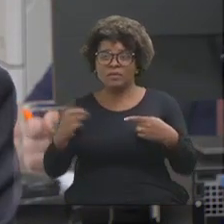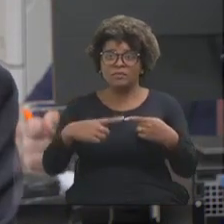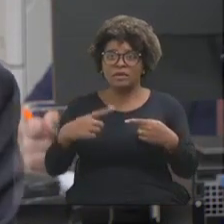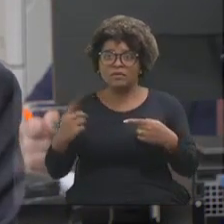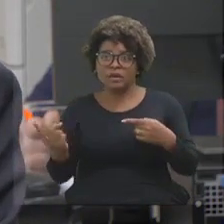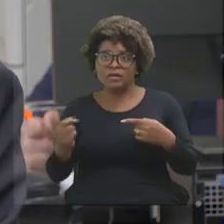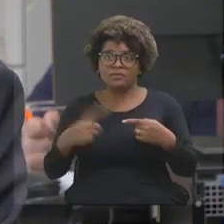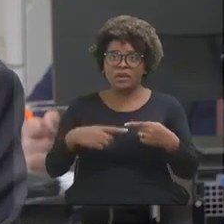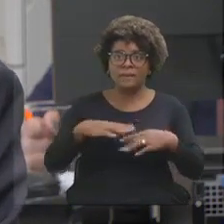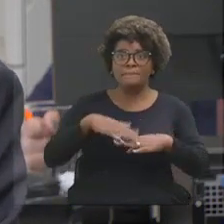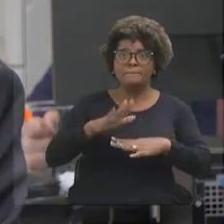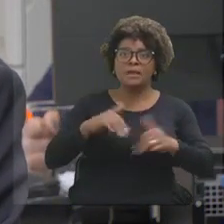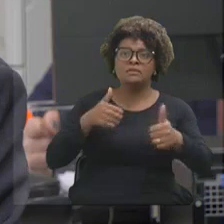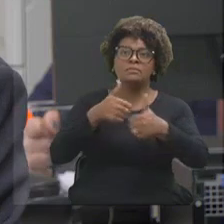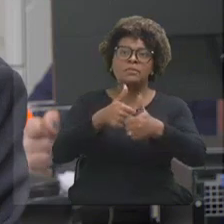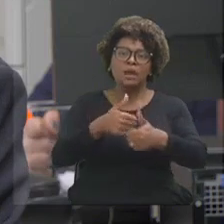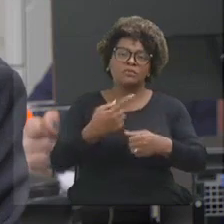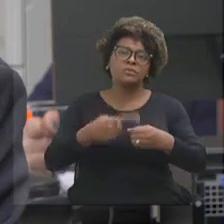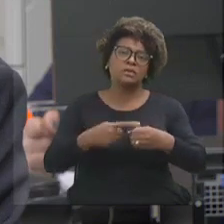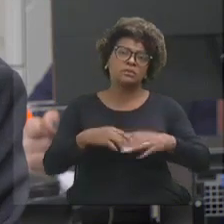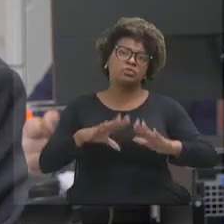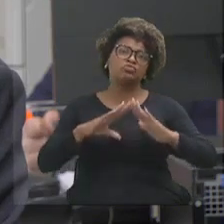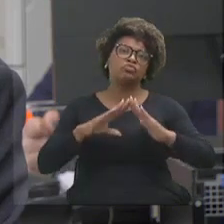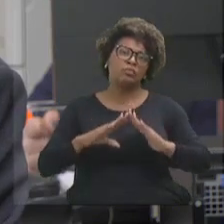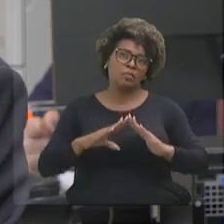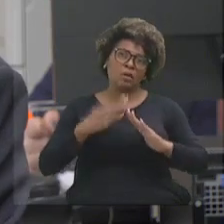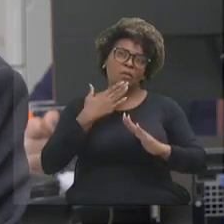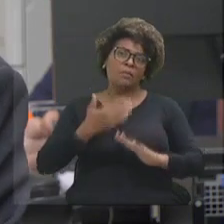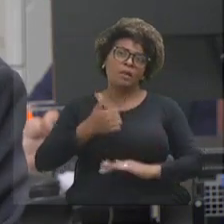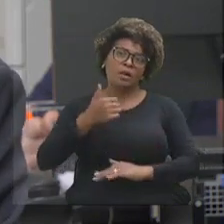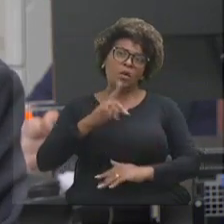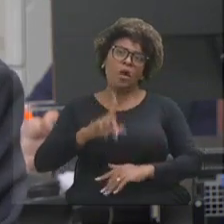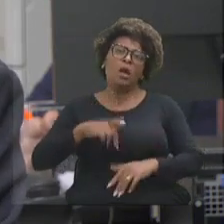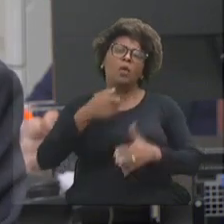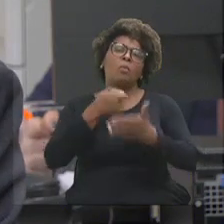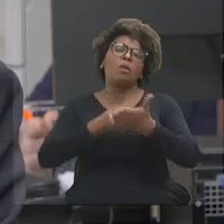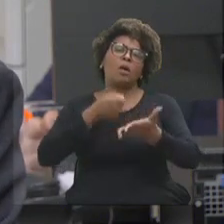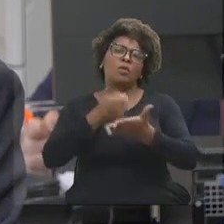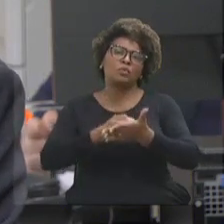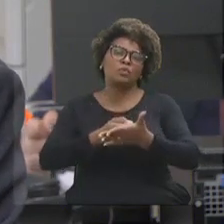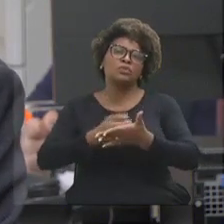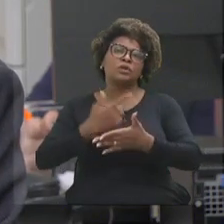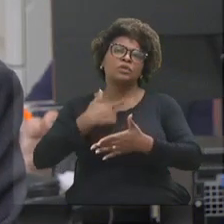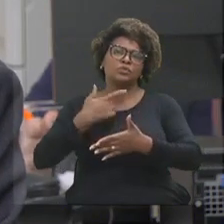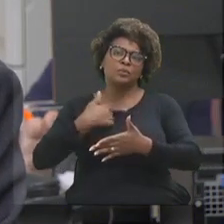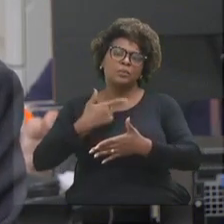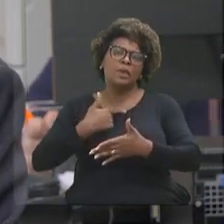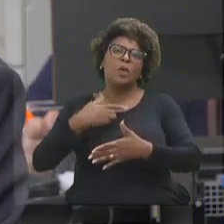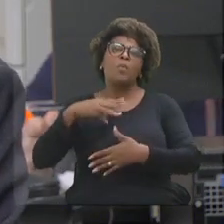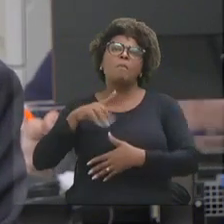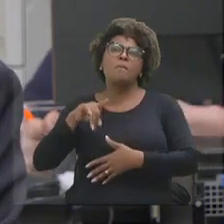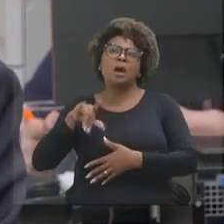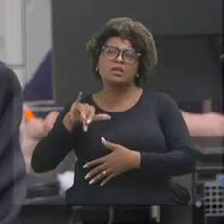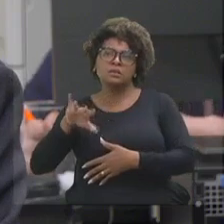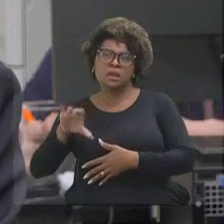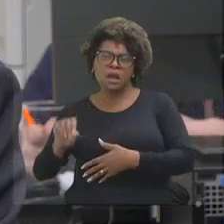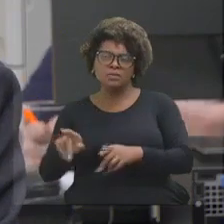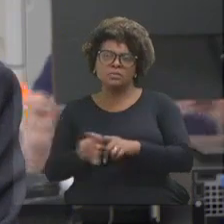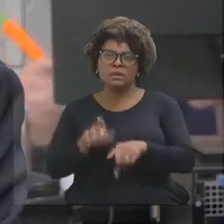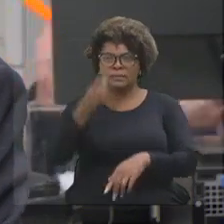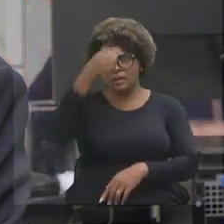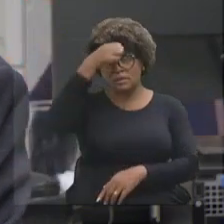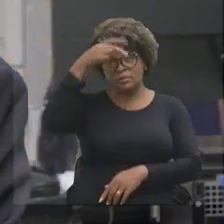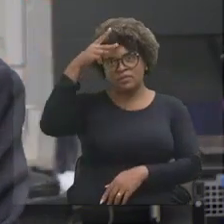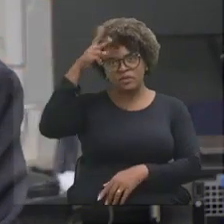da cidade é uma luta do nosso mandato uma luta da Prefeitura de várias instituições de vários atores a construção